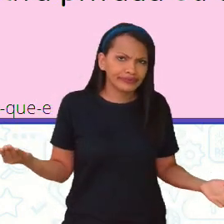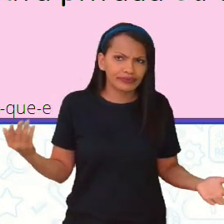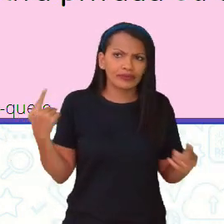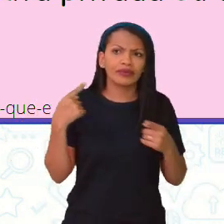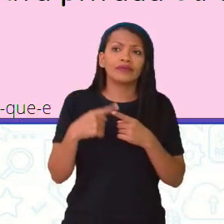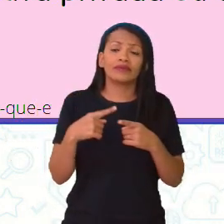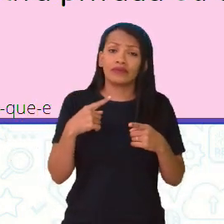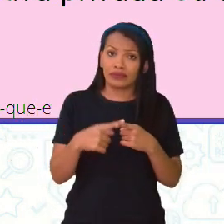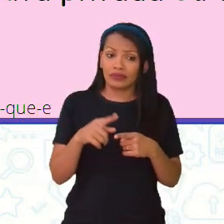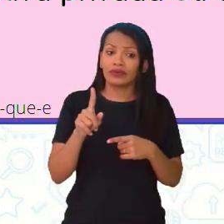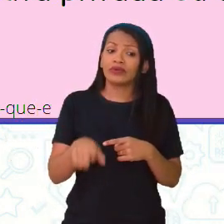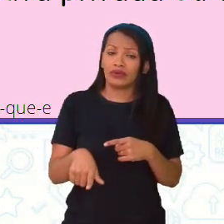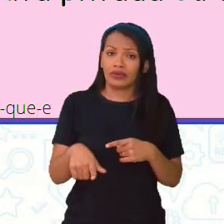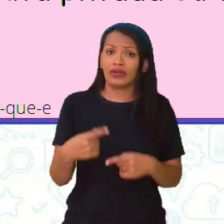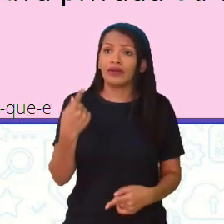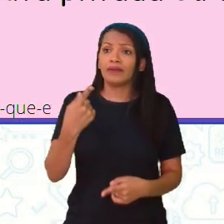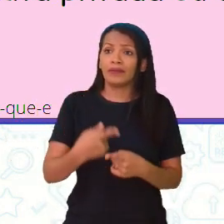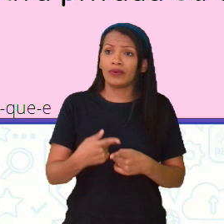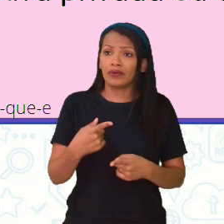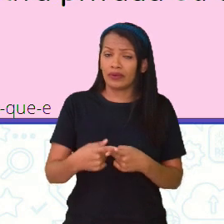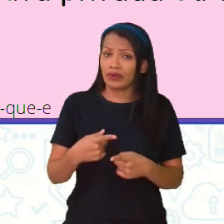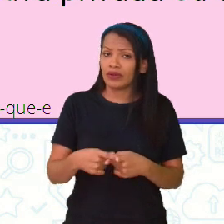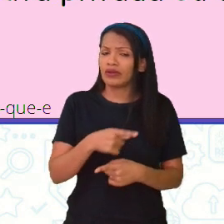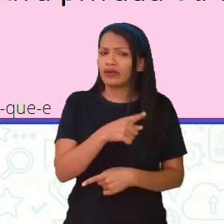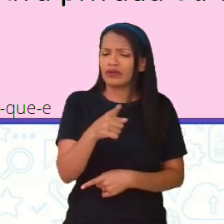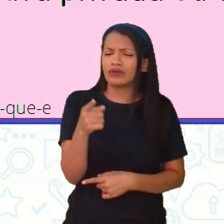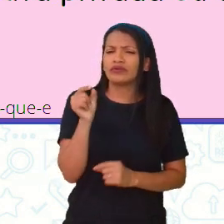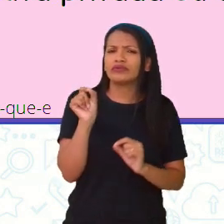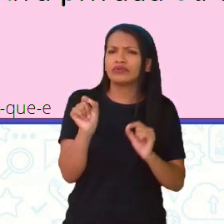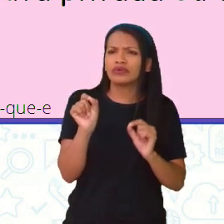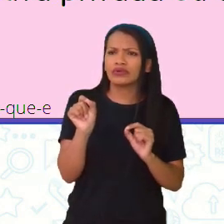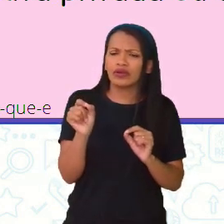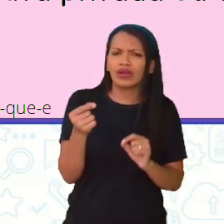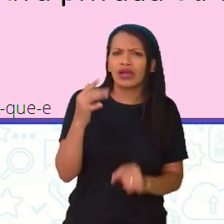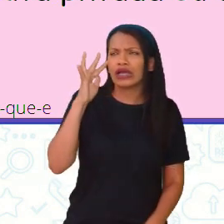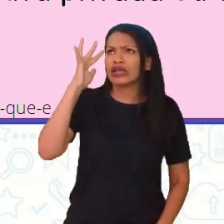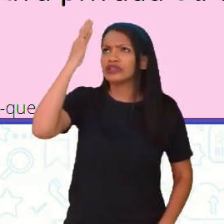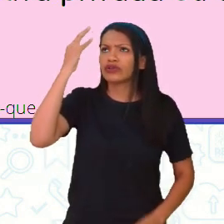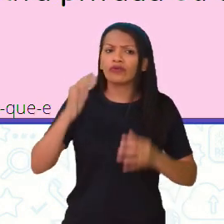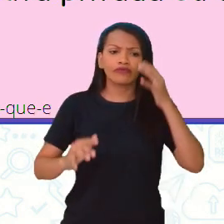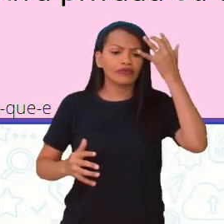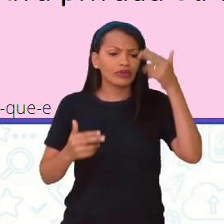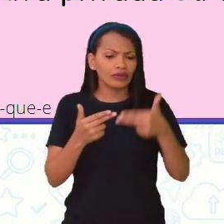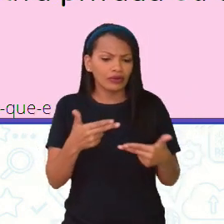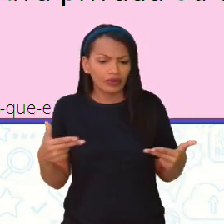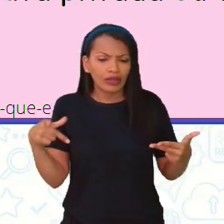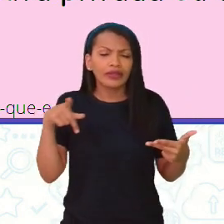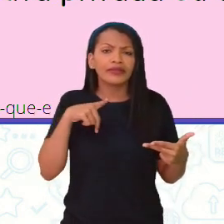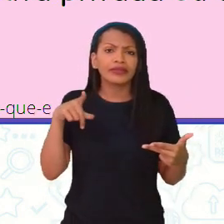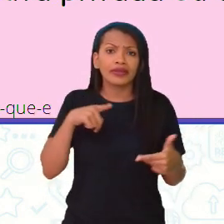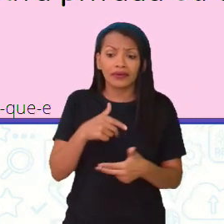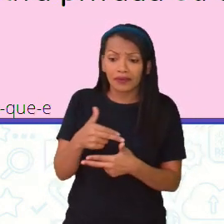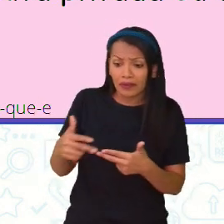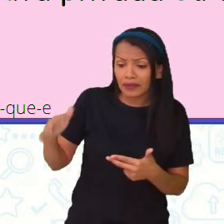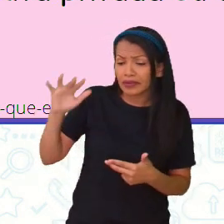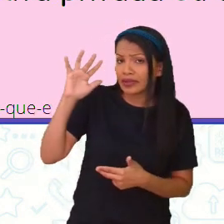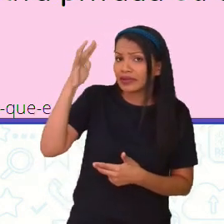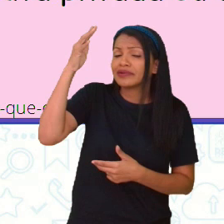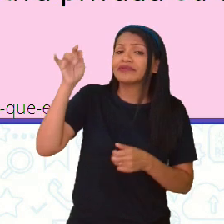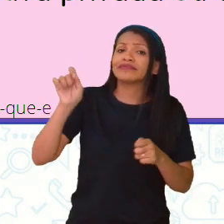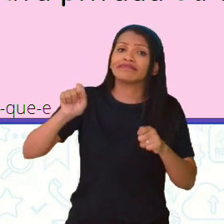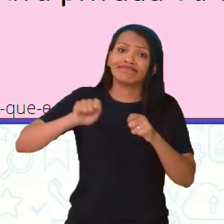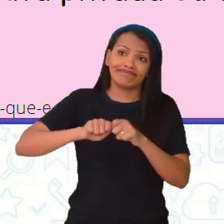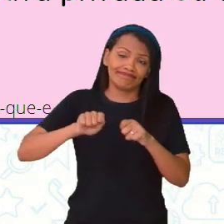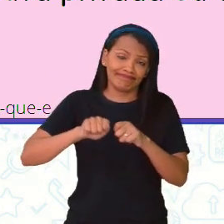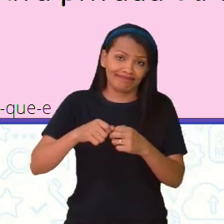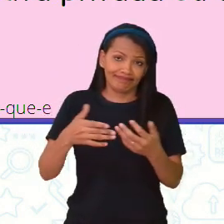censo é importante porque vai tomar decisões. Tem muitas decisões que são feitas